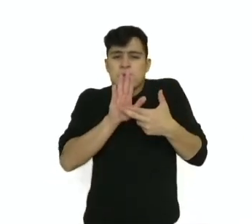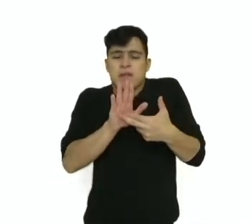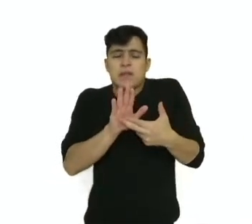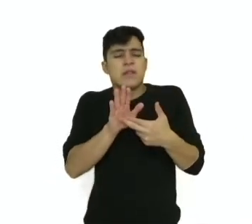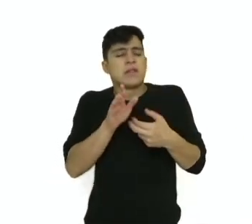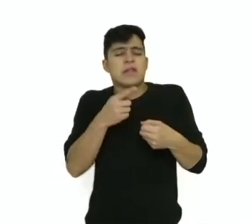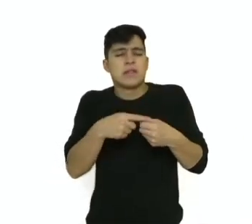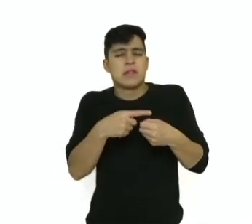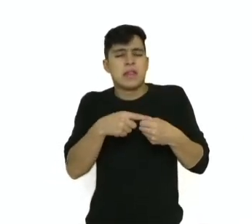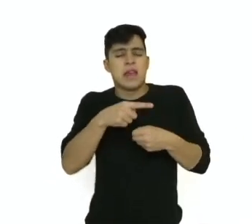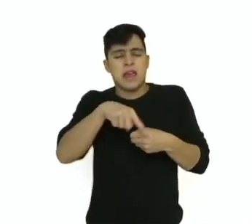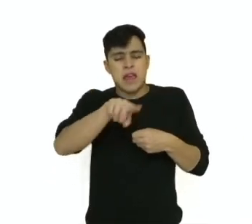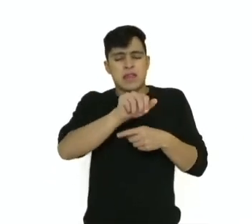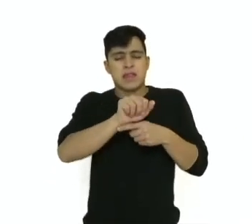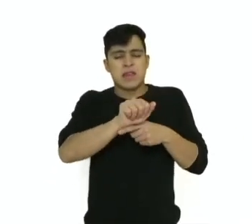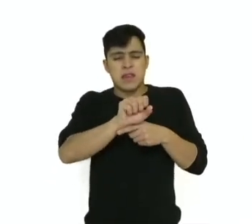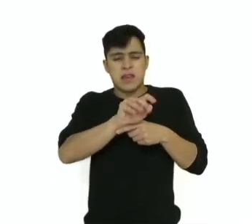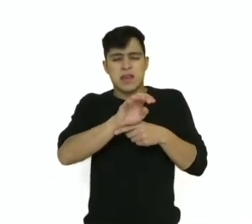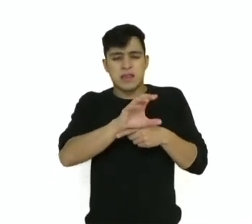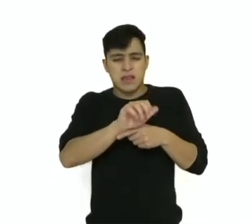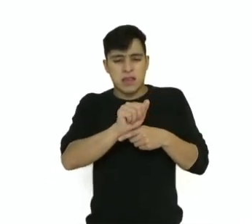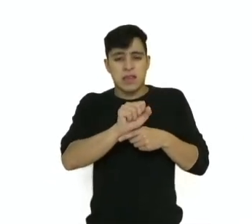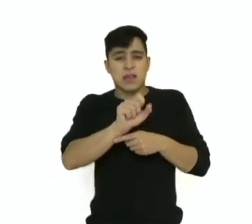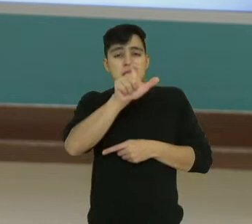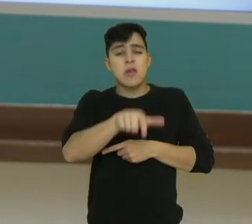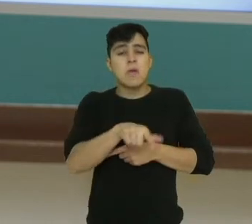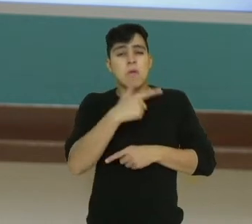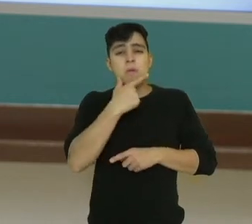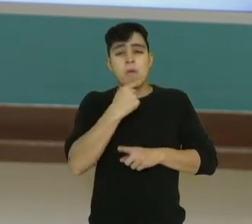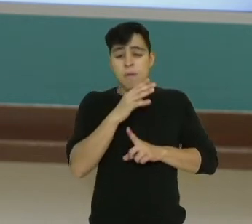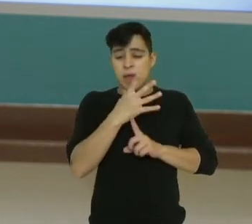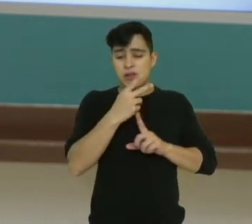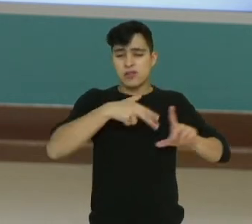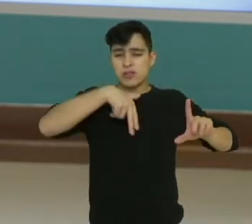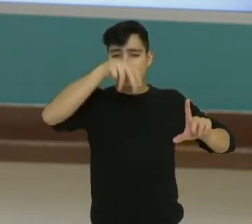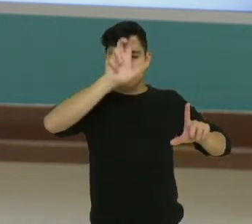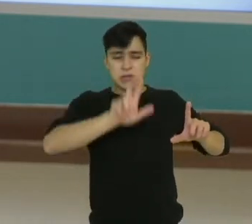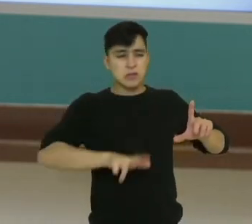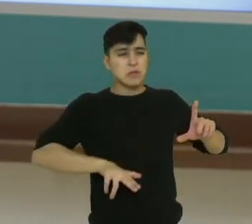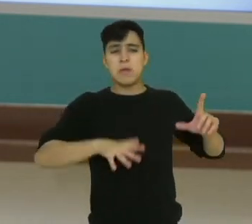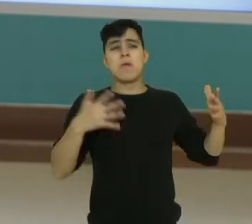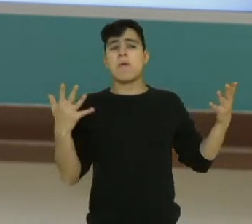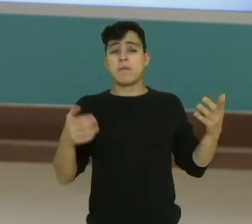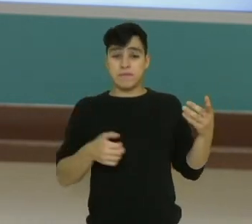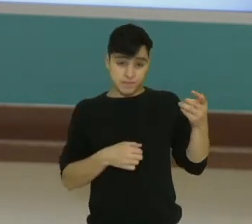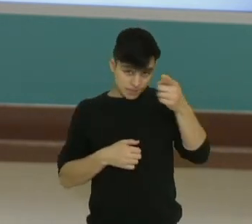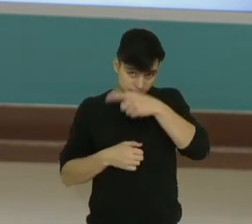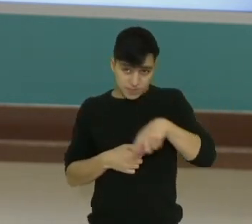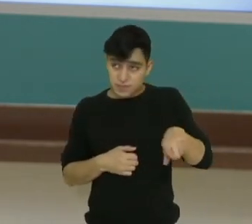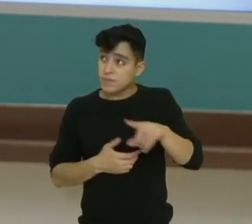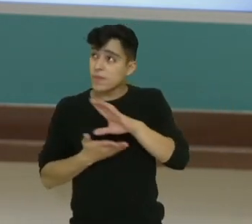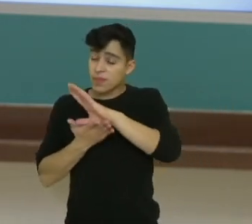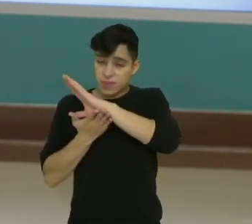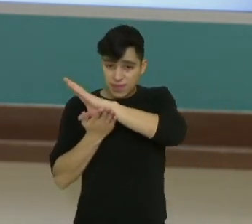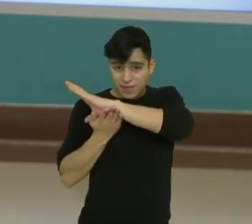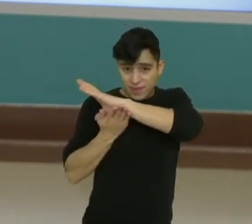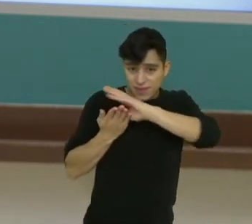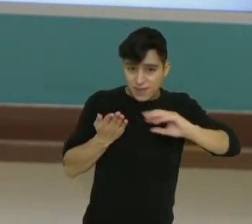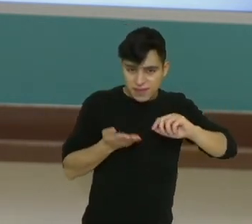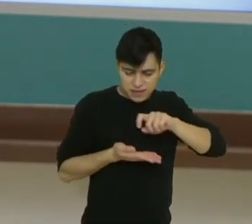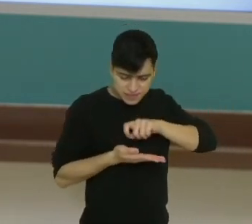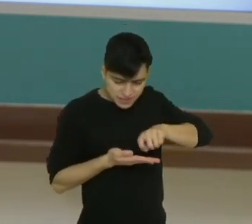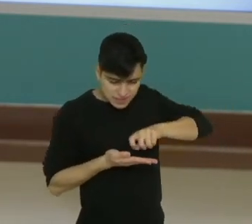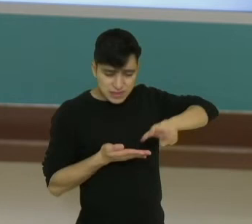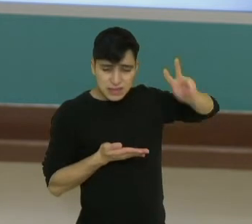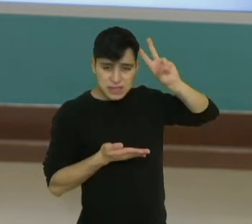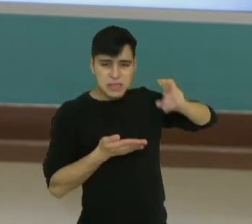asteca, pintada pelo Diego Rivera? Então, vocês vão copiar essa questão no caderno de vocês, vão lembrar do que a gente